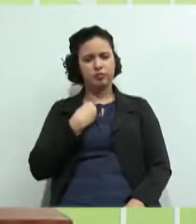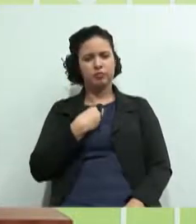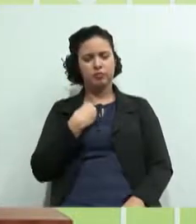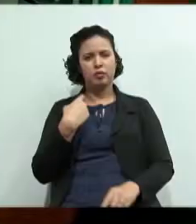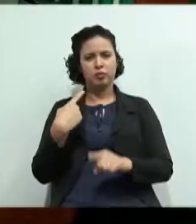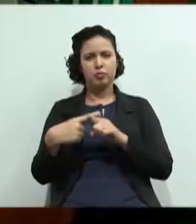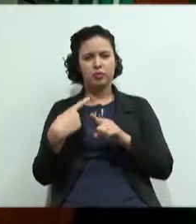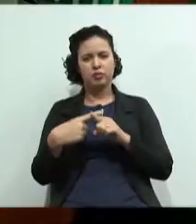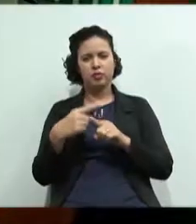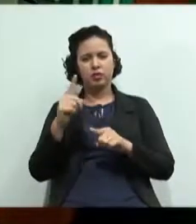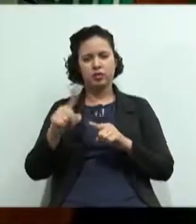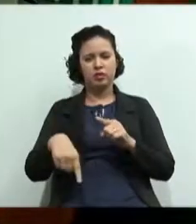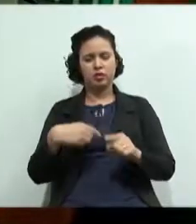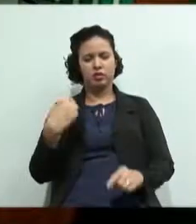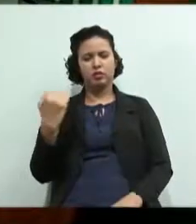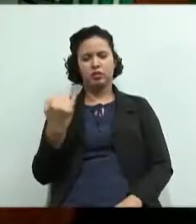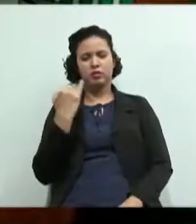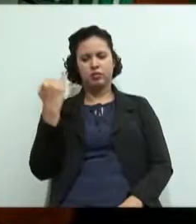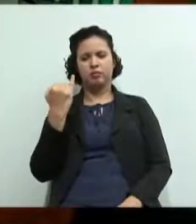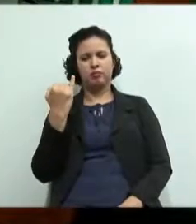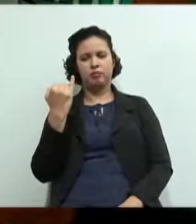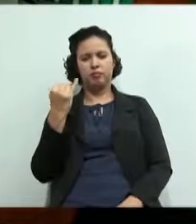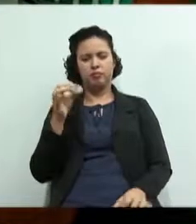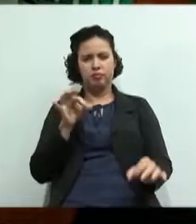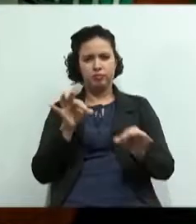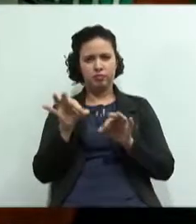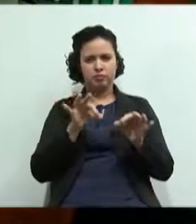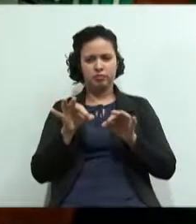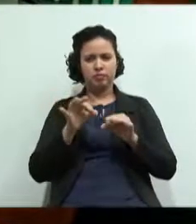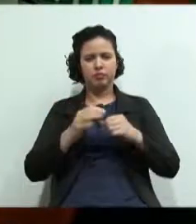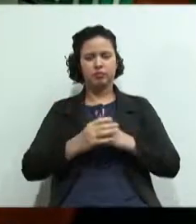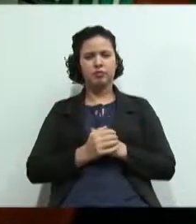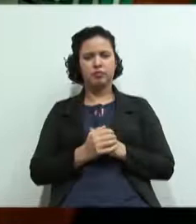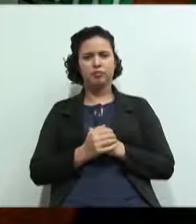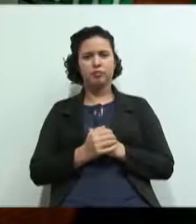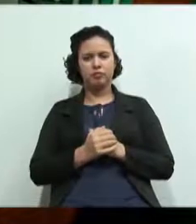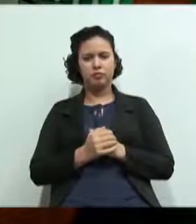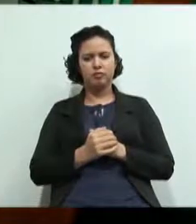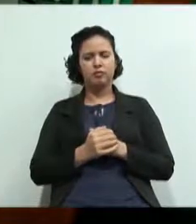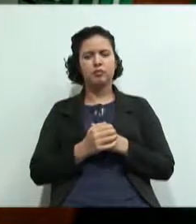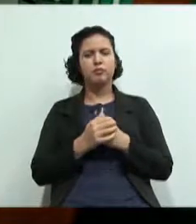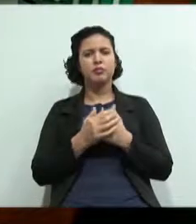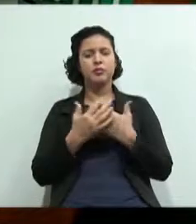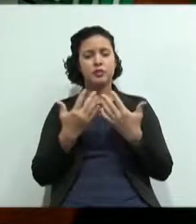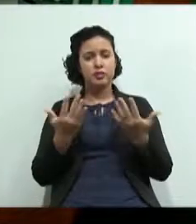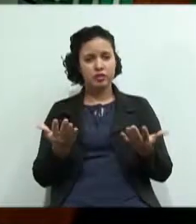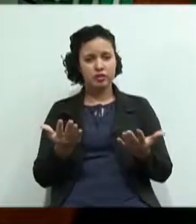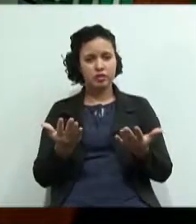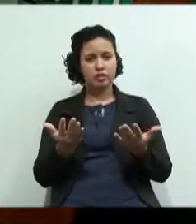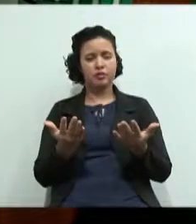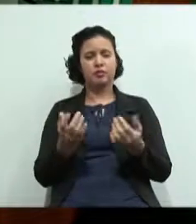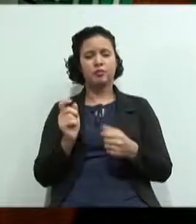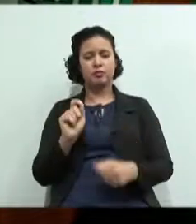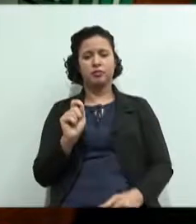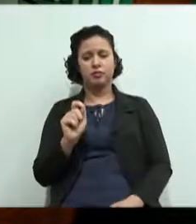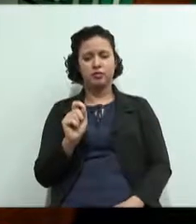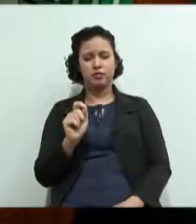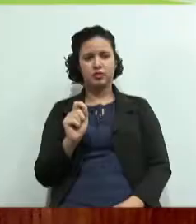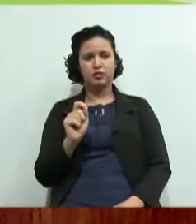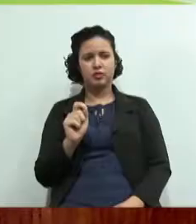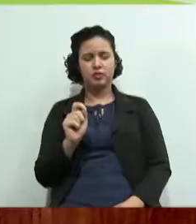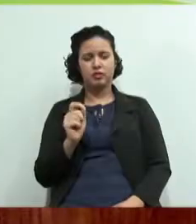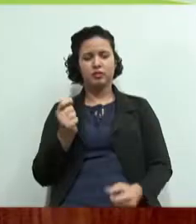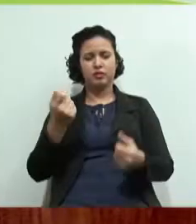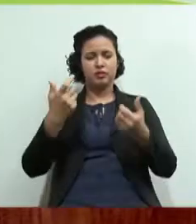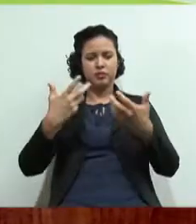por que é importante planejar? Olá, bem, inicialmente, olha que explicação maravilhosa que o professor está dando de presente para